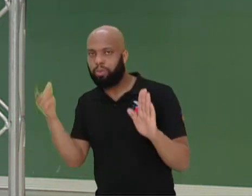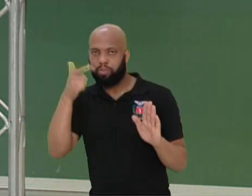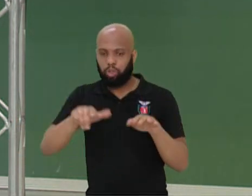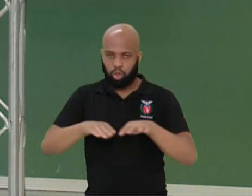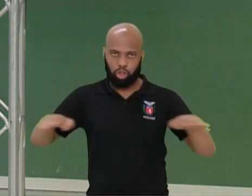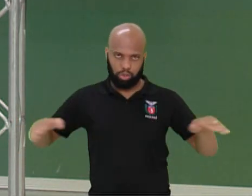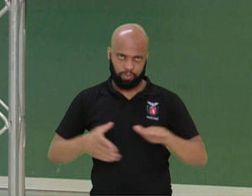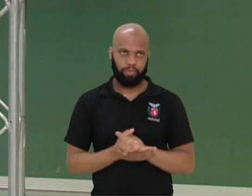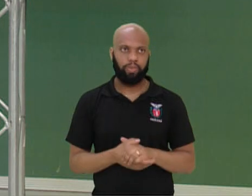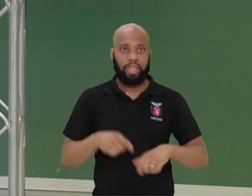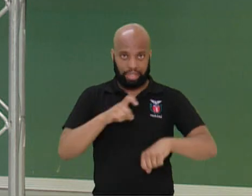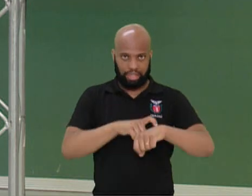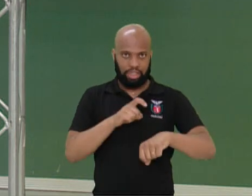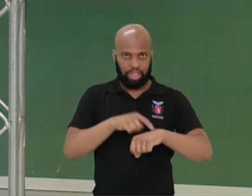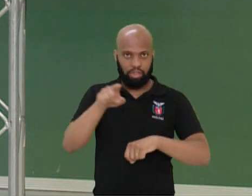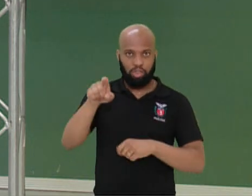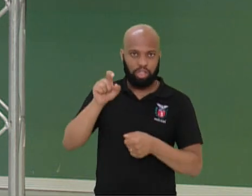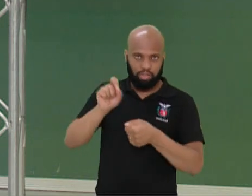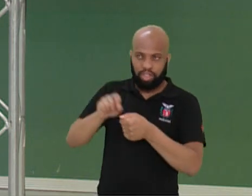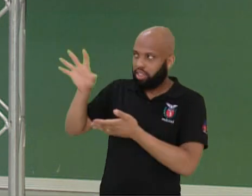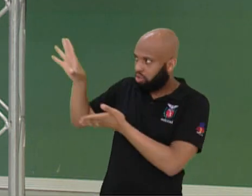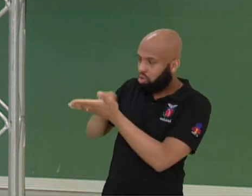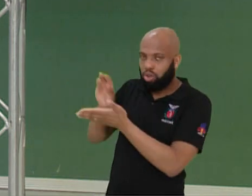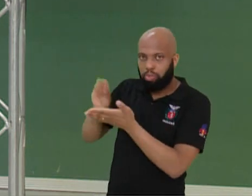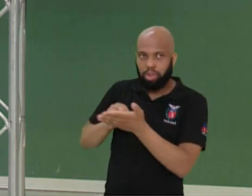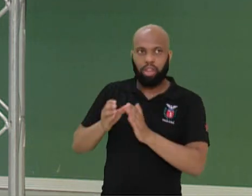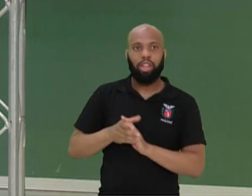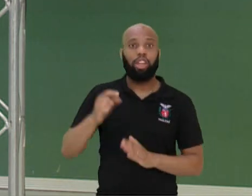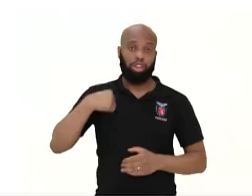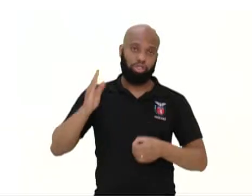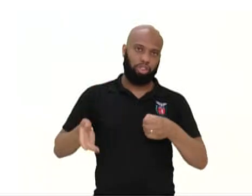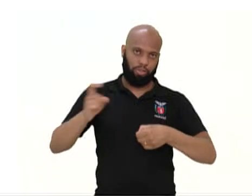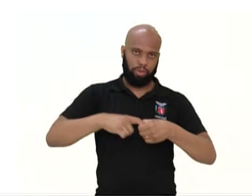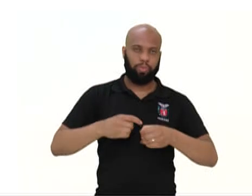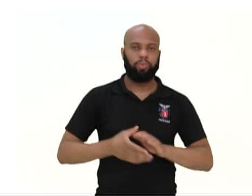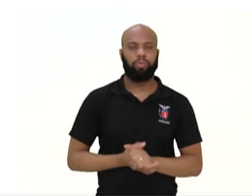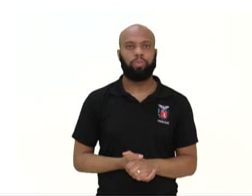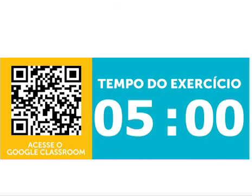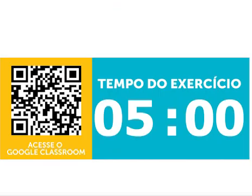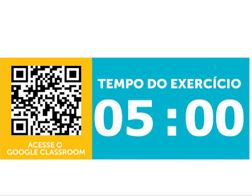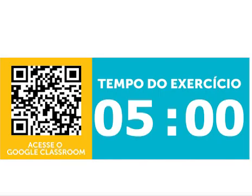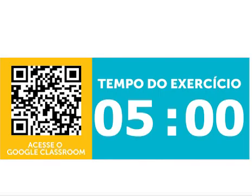o solo, beleza? Vou dar um tempinho para vocês e a gente já volta.